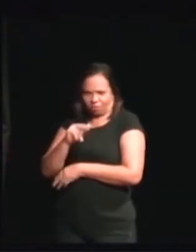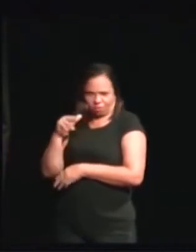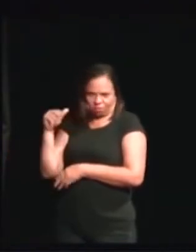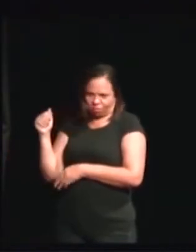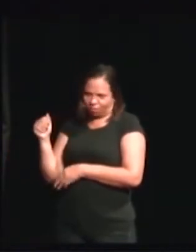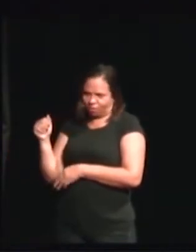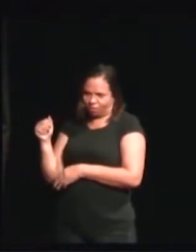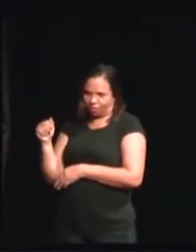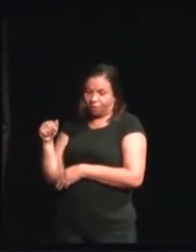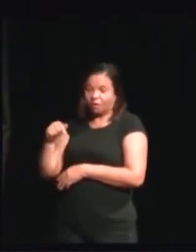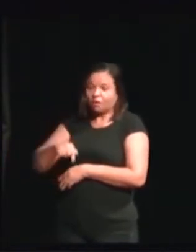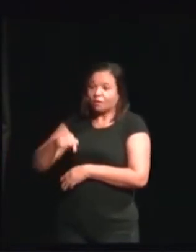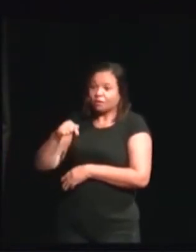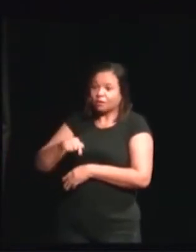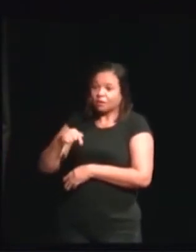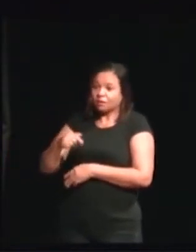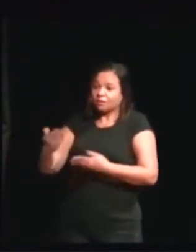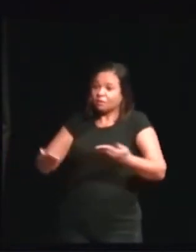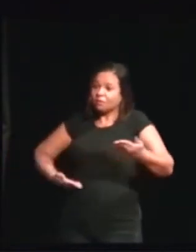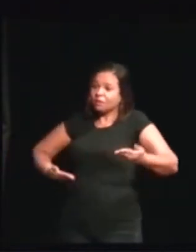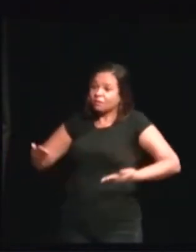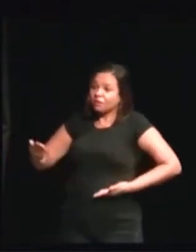para servir a Jesus.